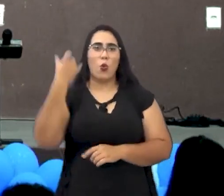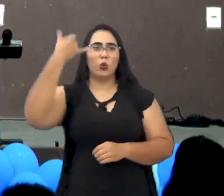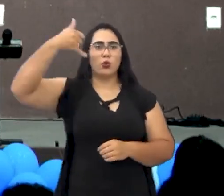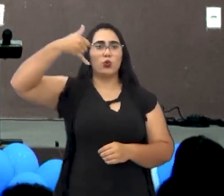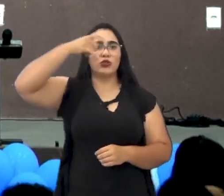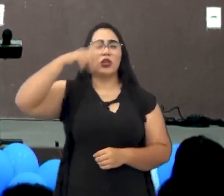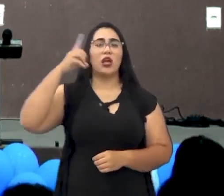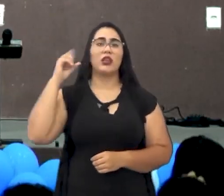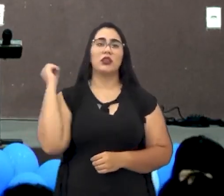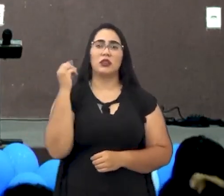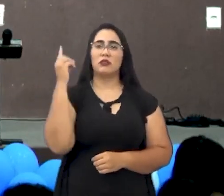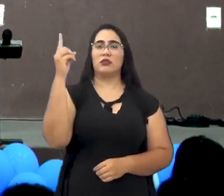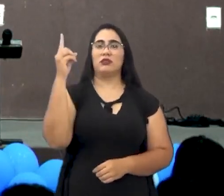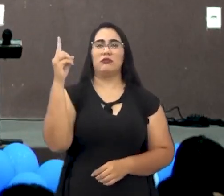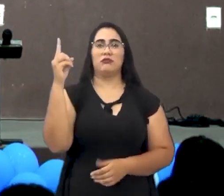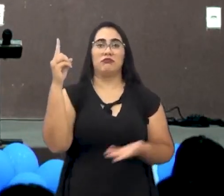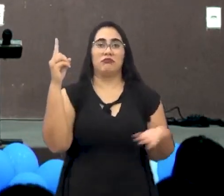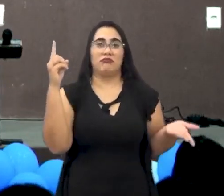analisar o texto.